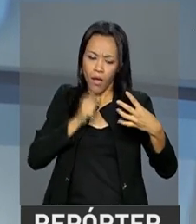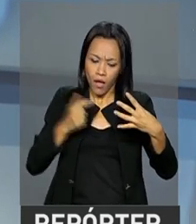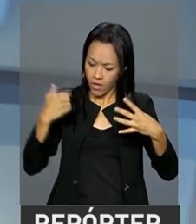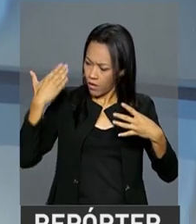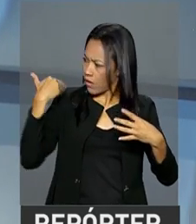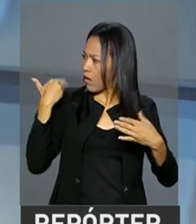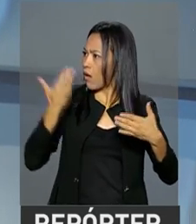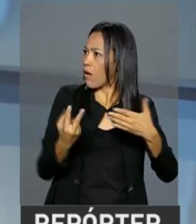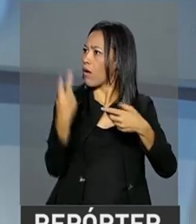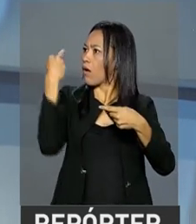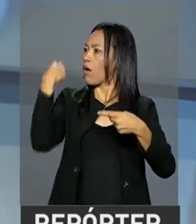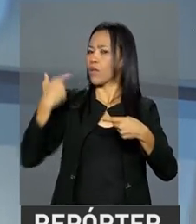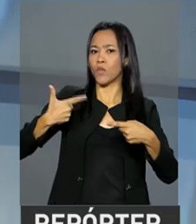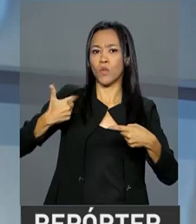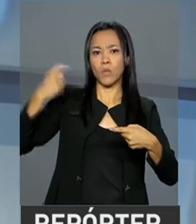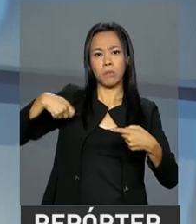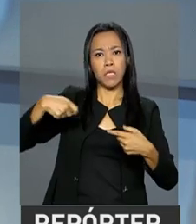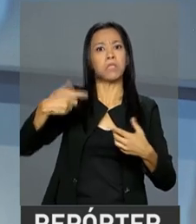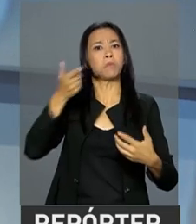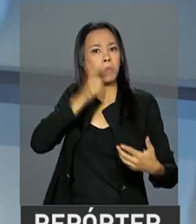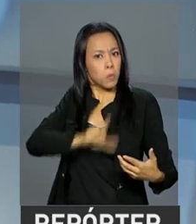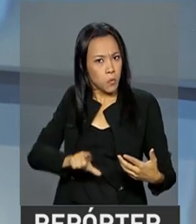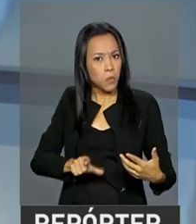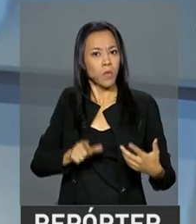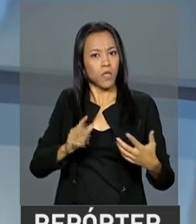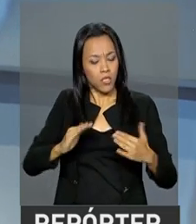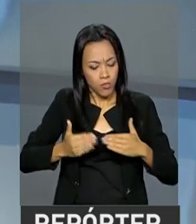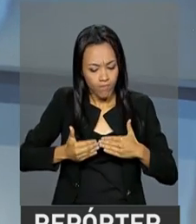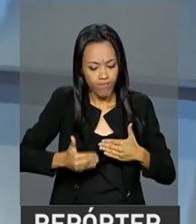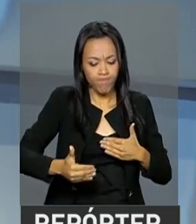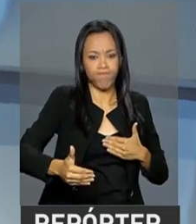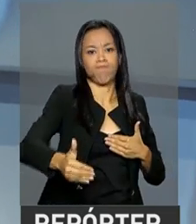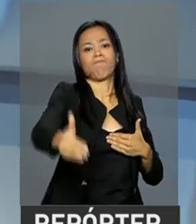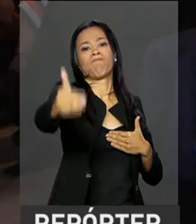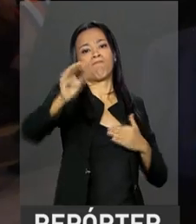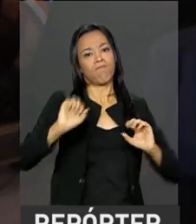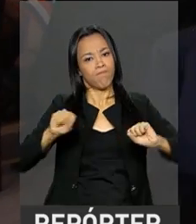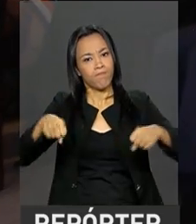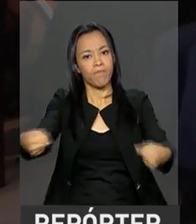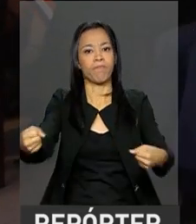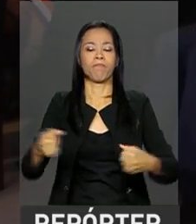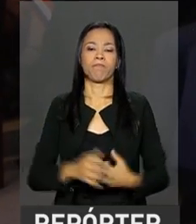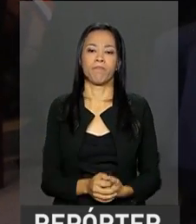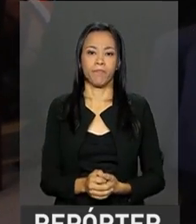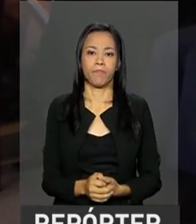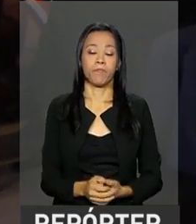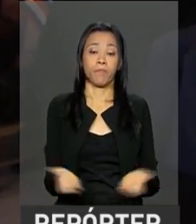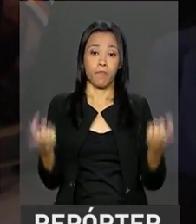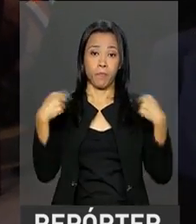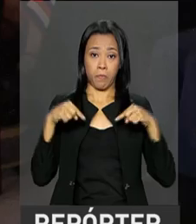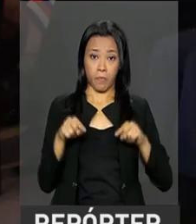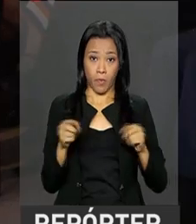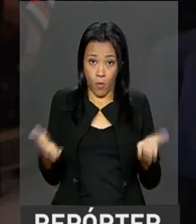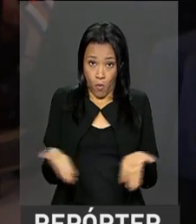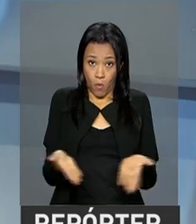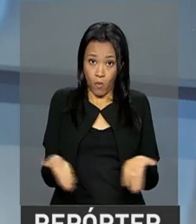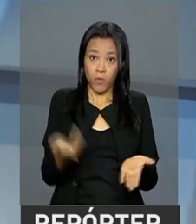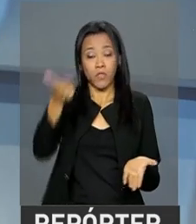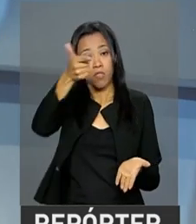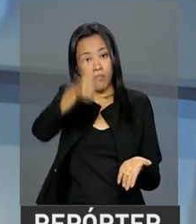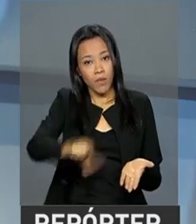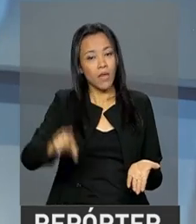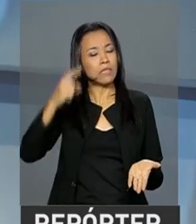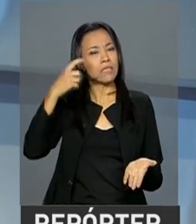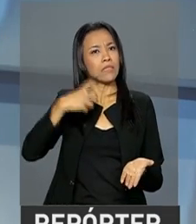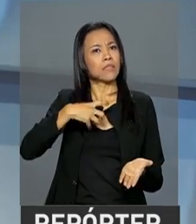meses e nos encher de energia para continuar avançando e hoje estamos cada vez mais